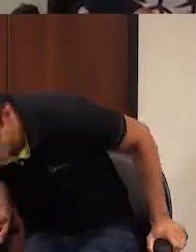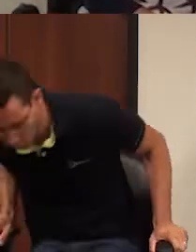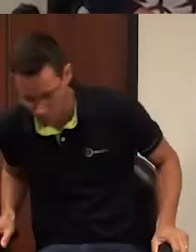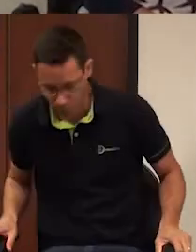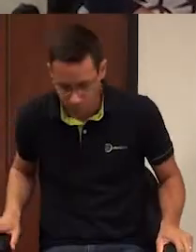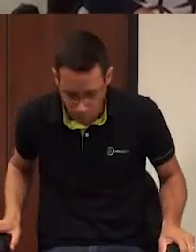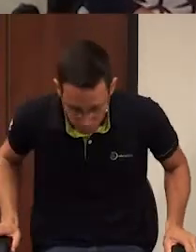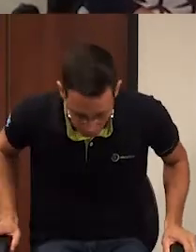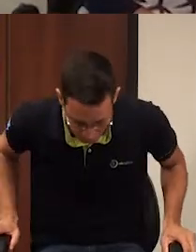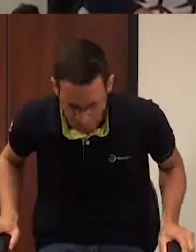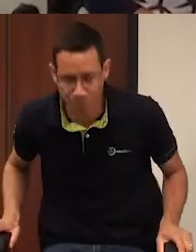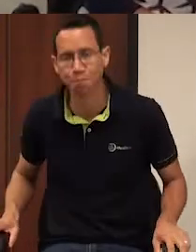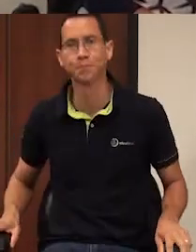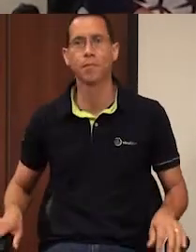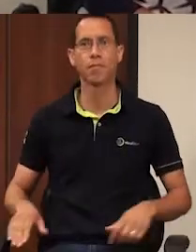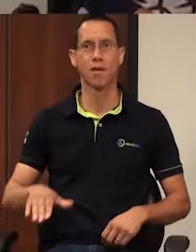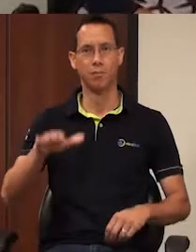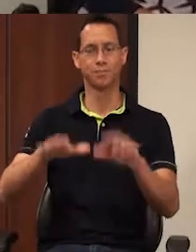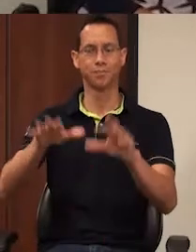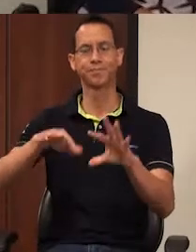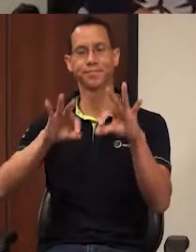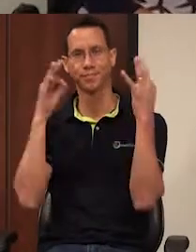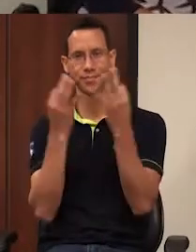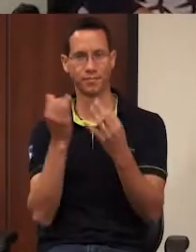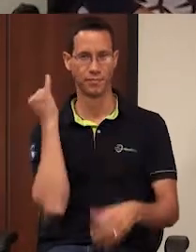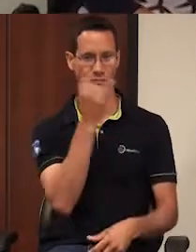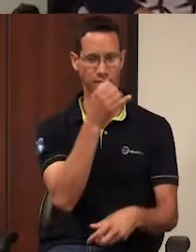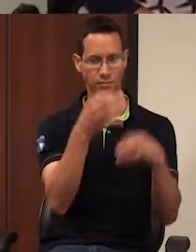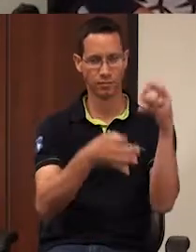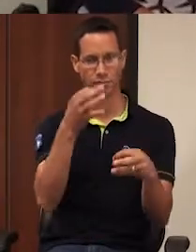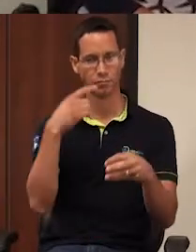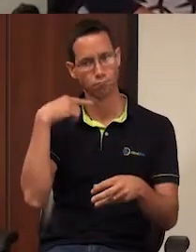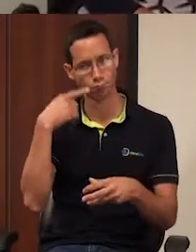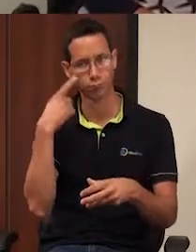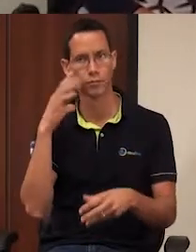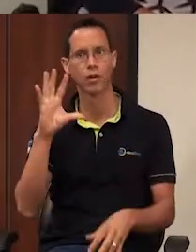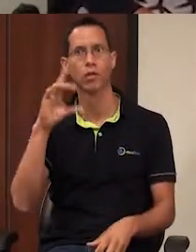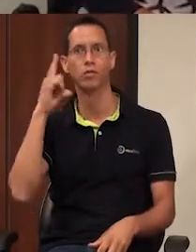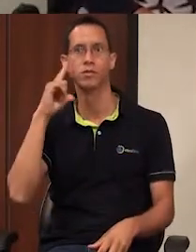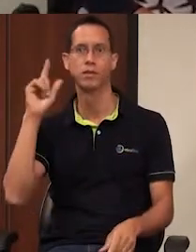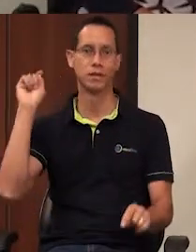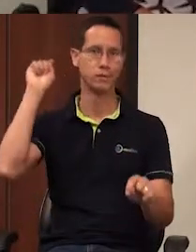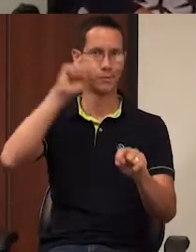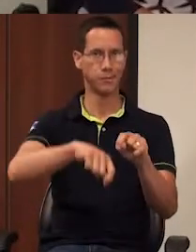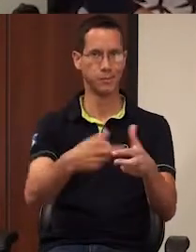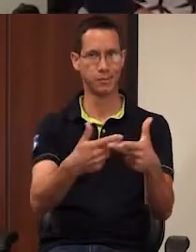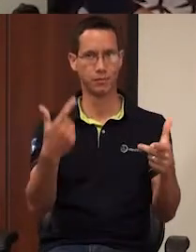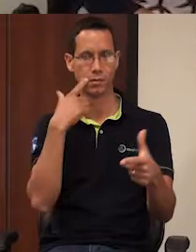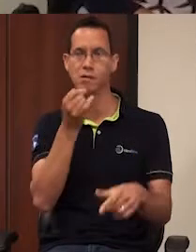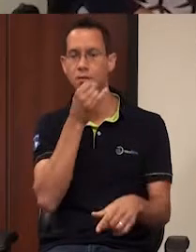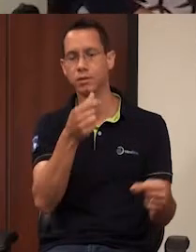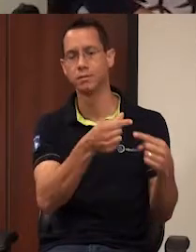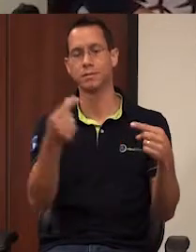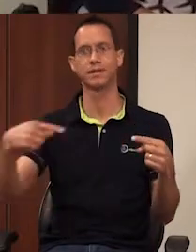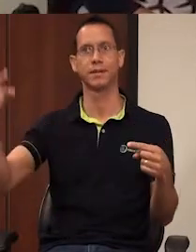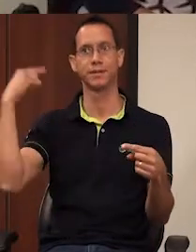conhecimento da justiça que houve uma violação, eventual violação sexual, e isso até semana passada